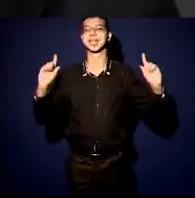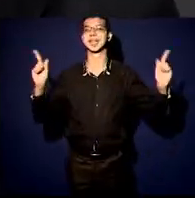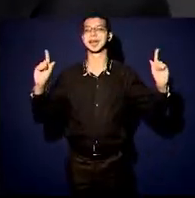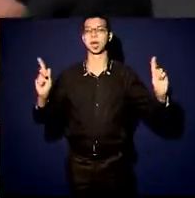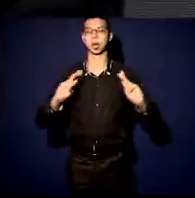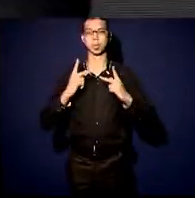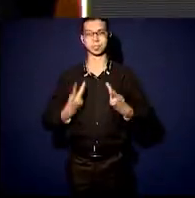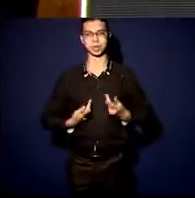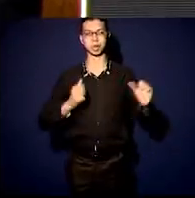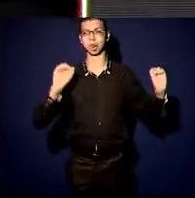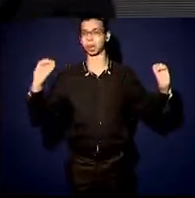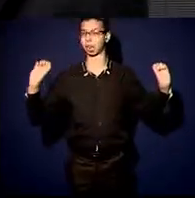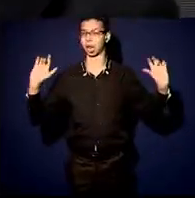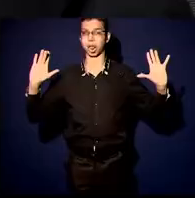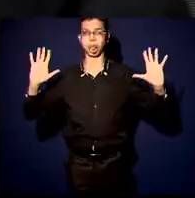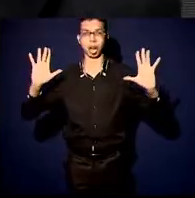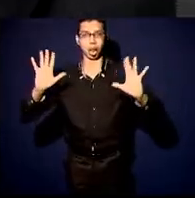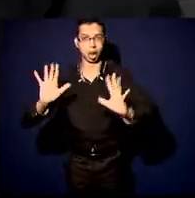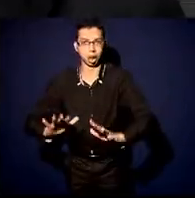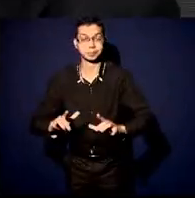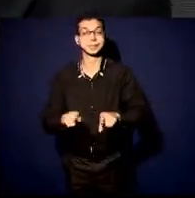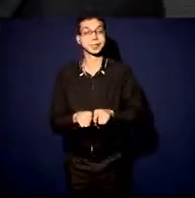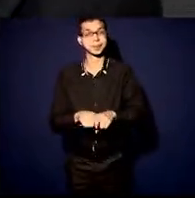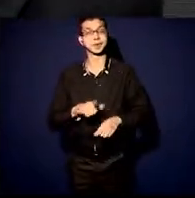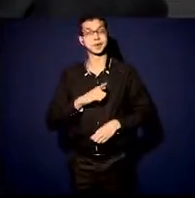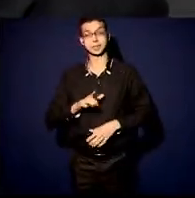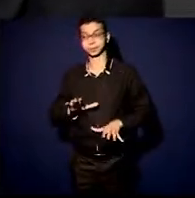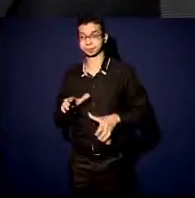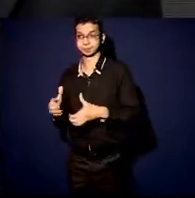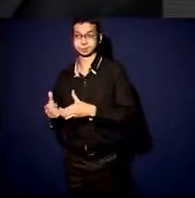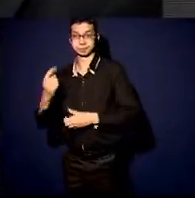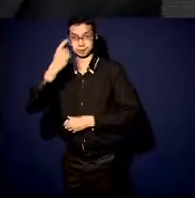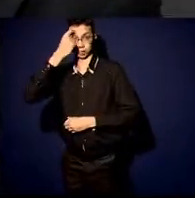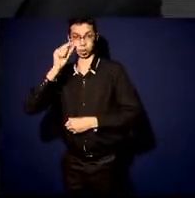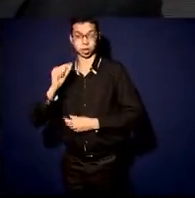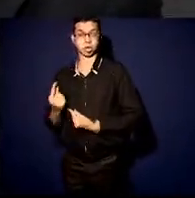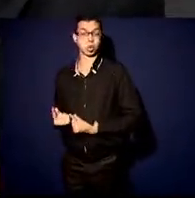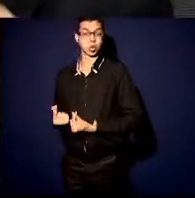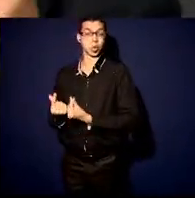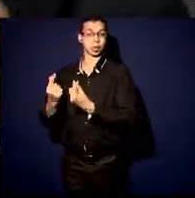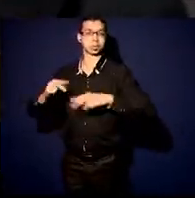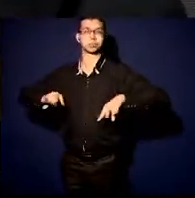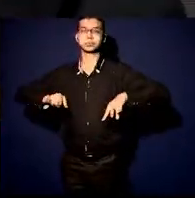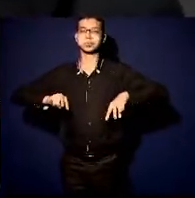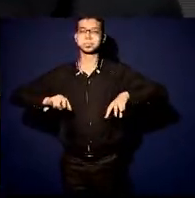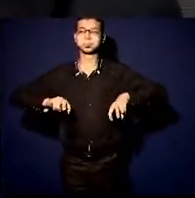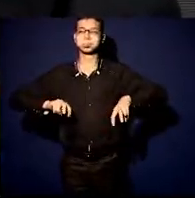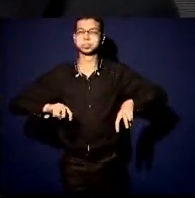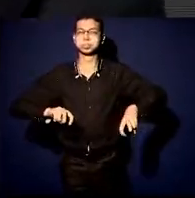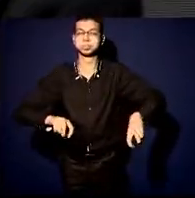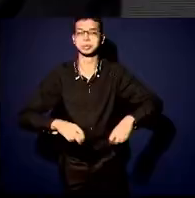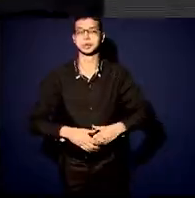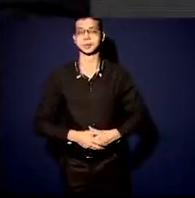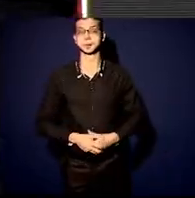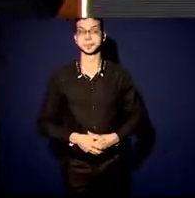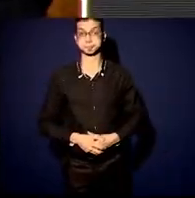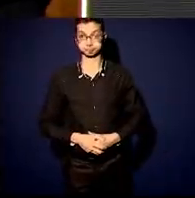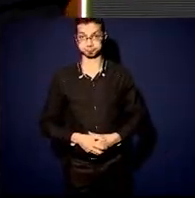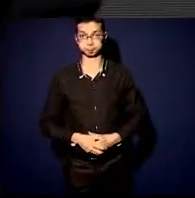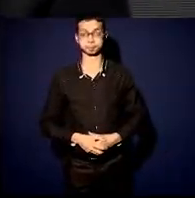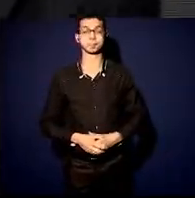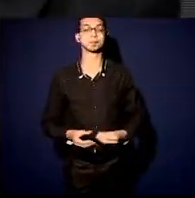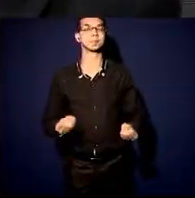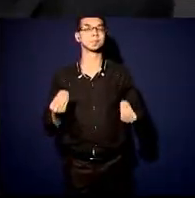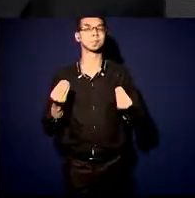e de outro lado um primitivismo econômico exploratório grande parte dos ilícitos